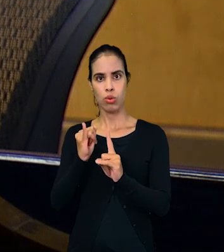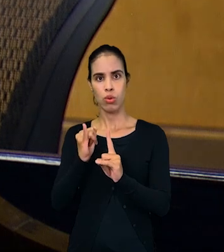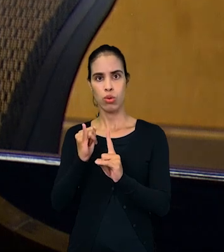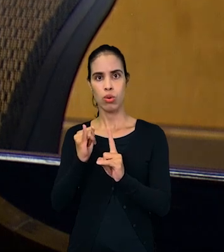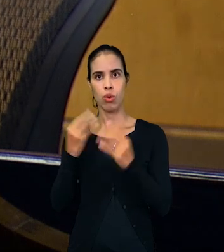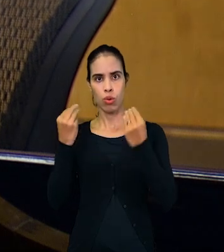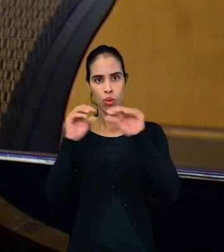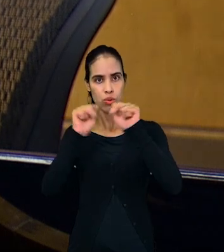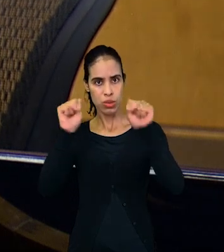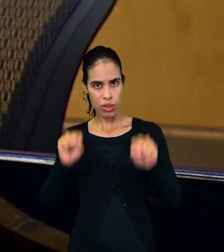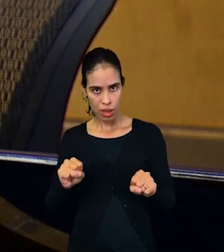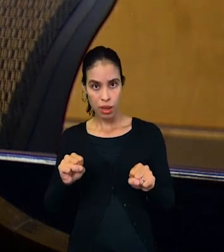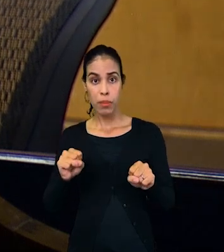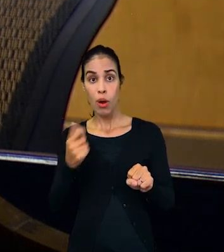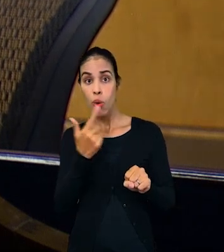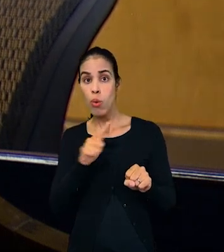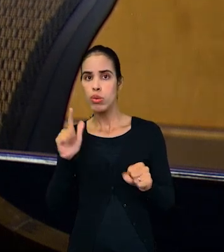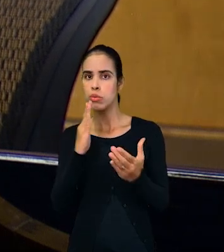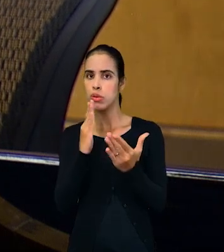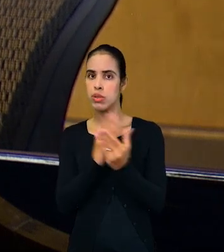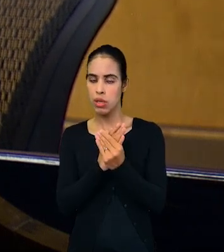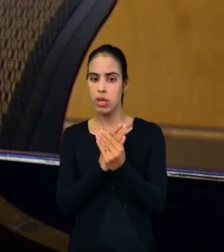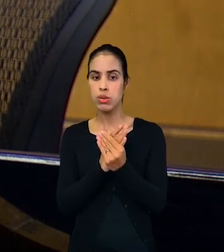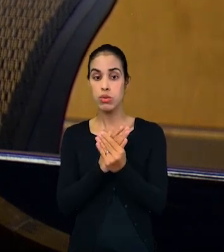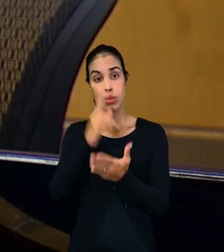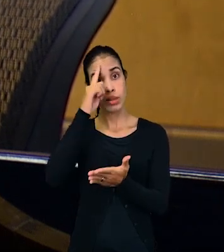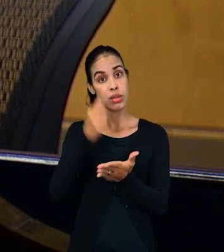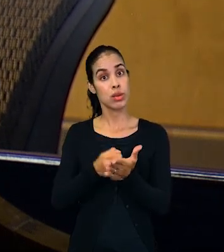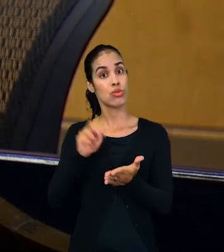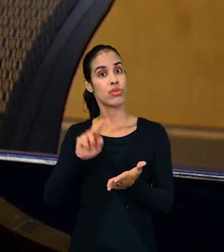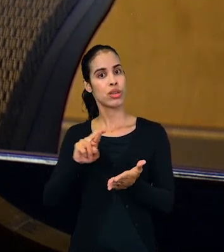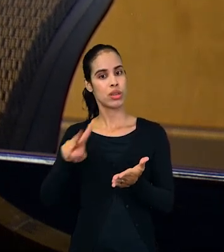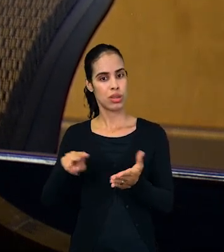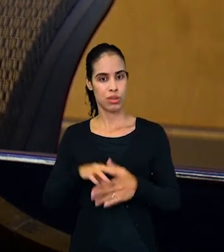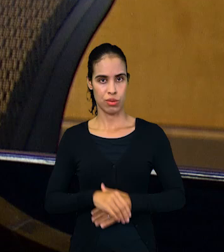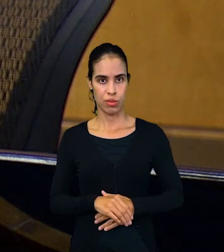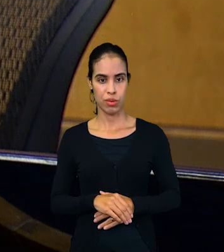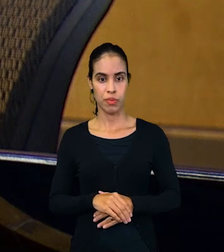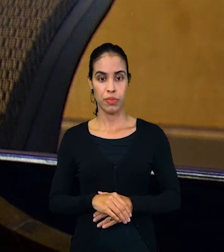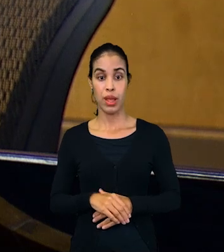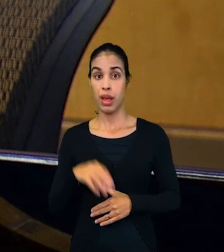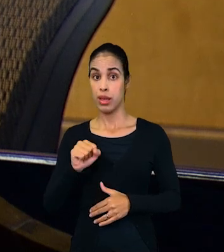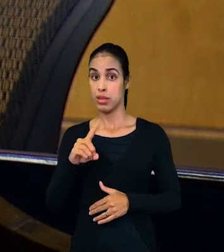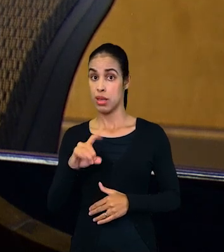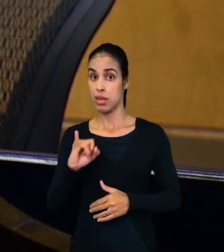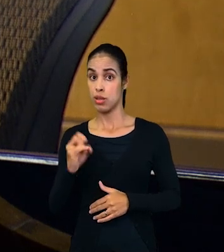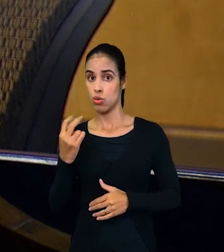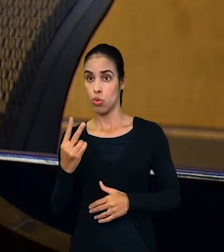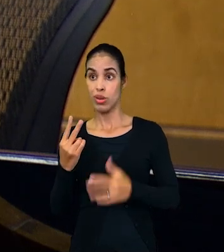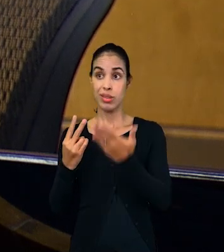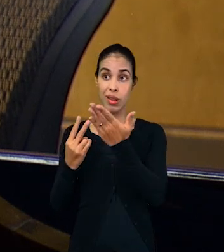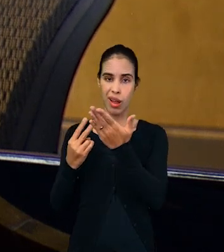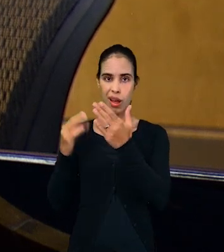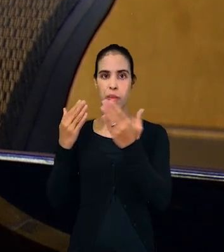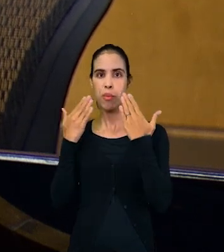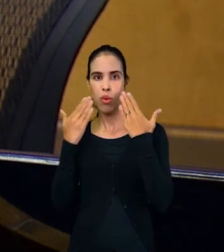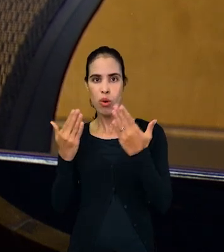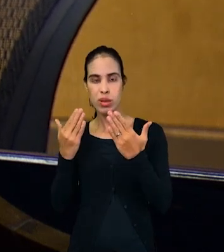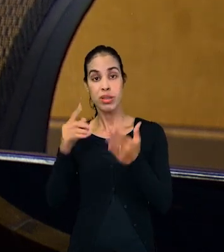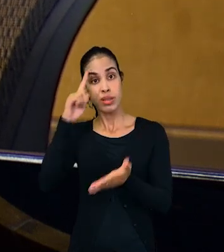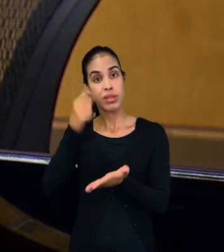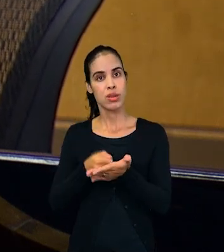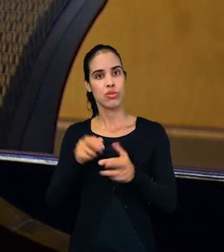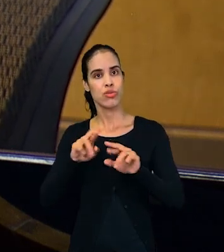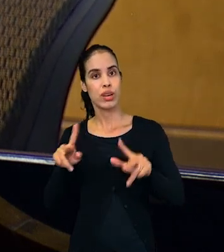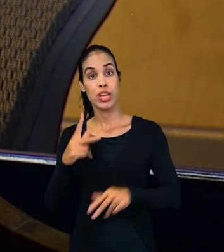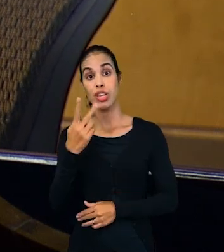relator, outros precedentes em sentido diverso ao proferido até então pela SDI2. Então, esse voto,